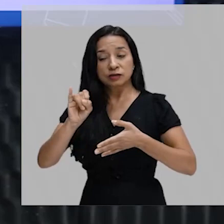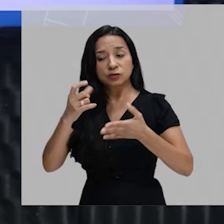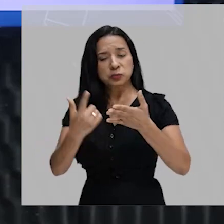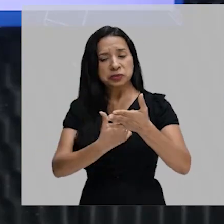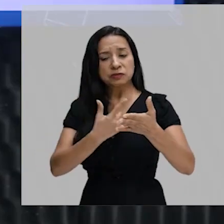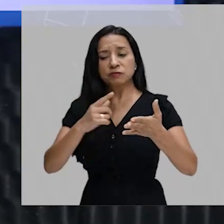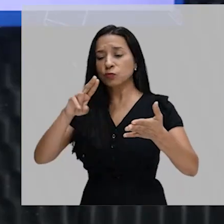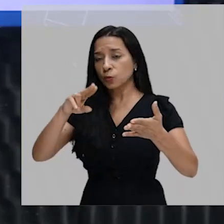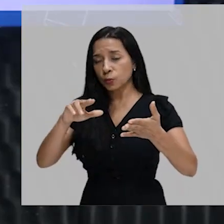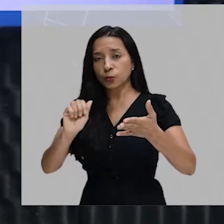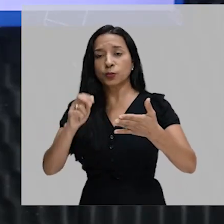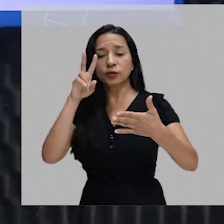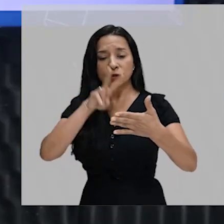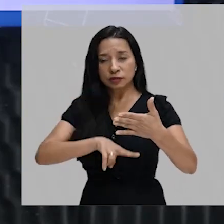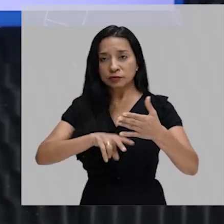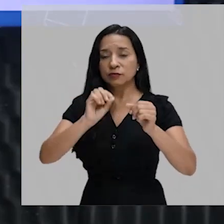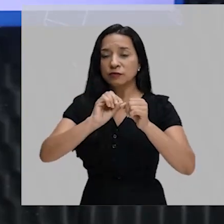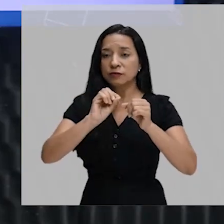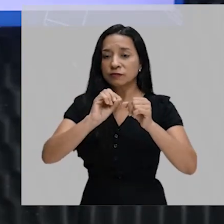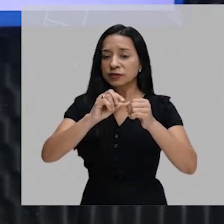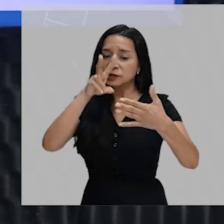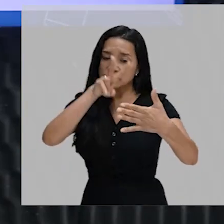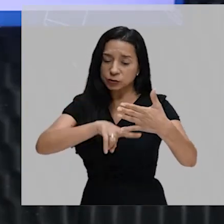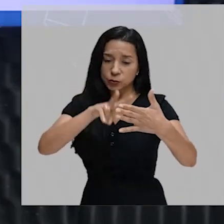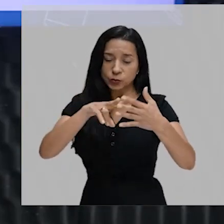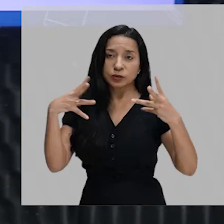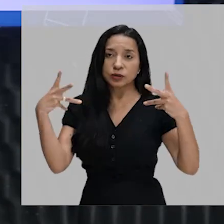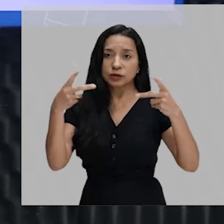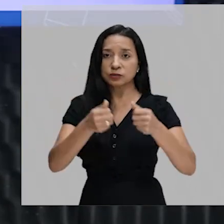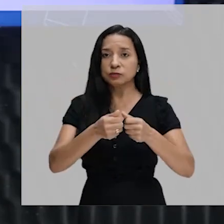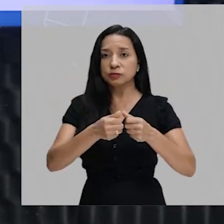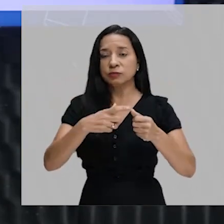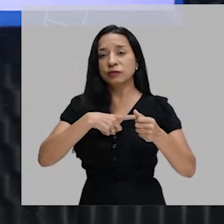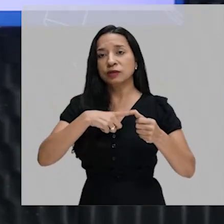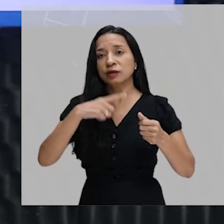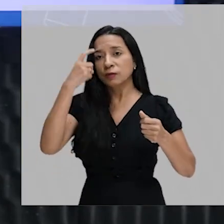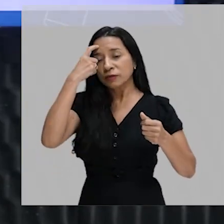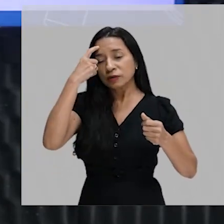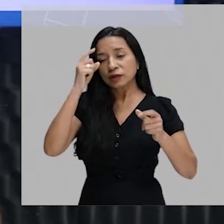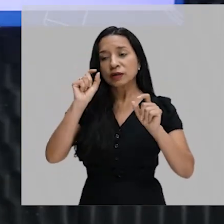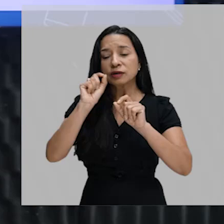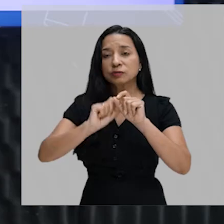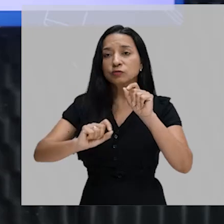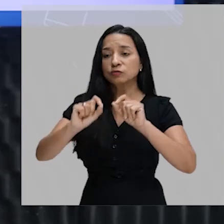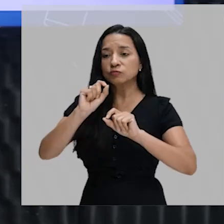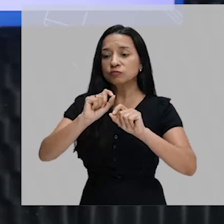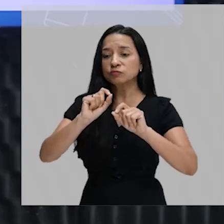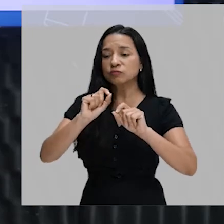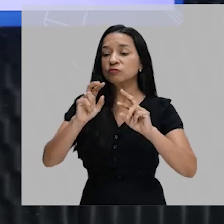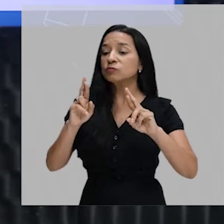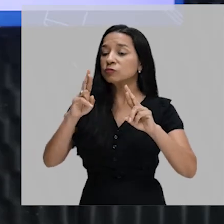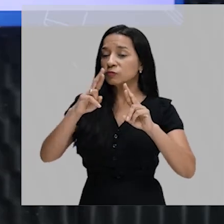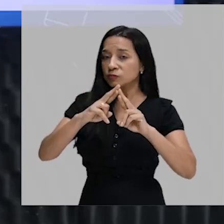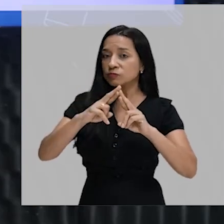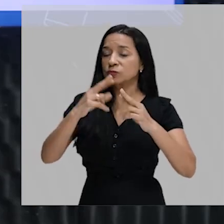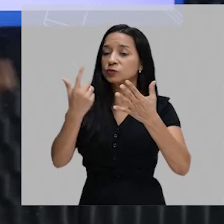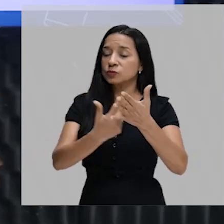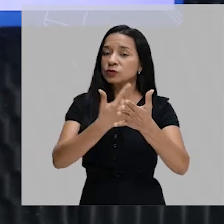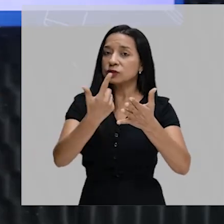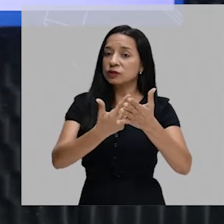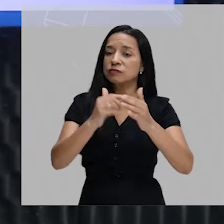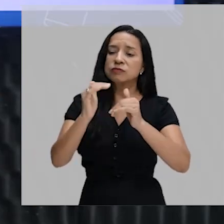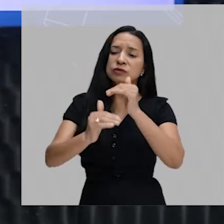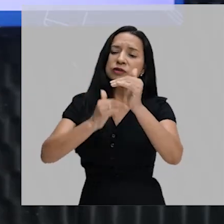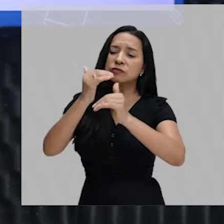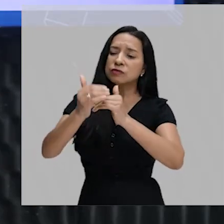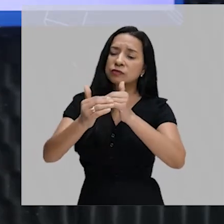que fazer a leitura e resumi-la para ter uma ideia do que aquela referida obra está